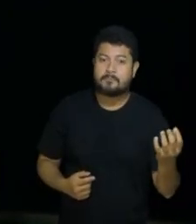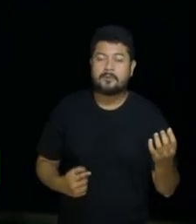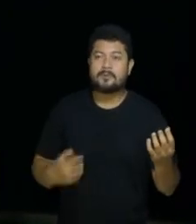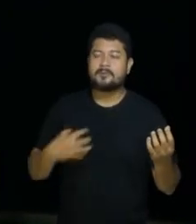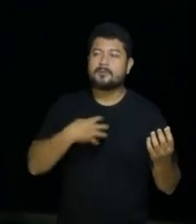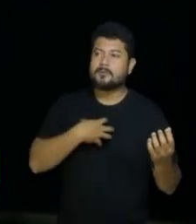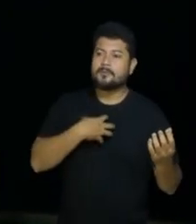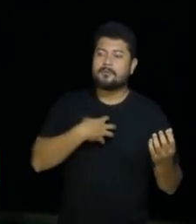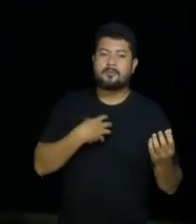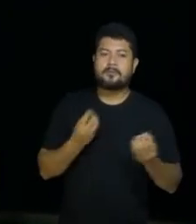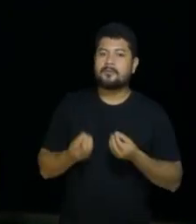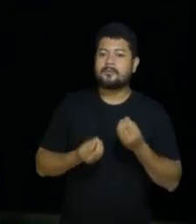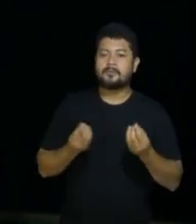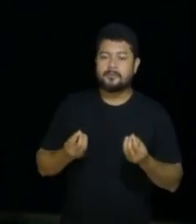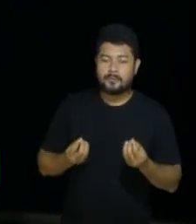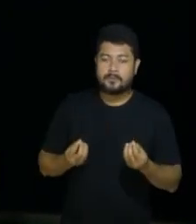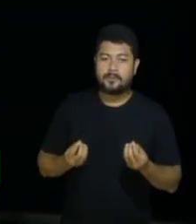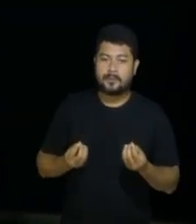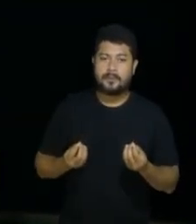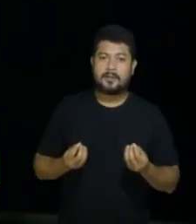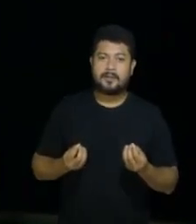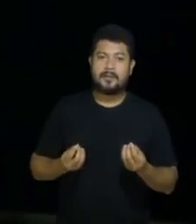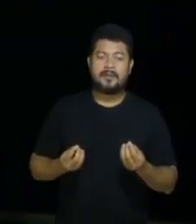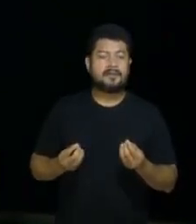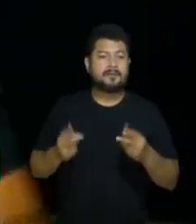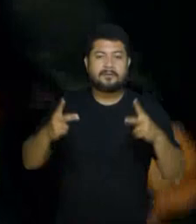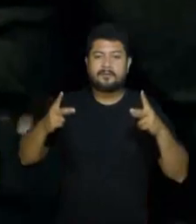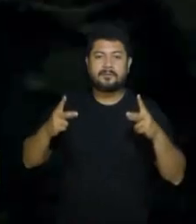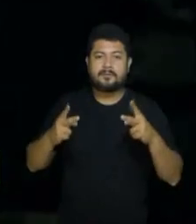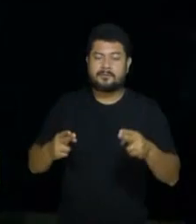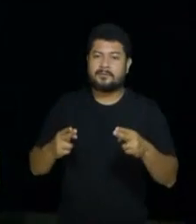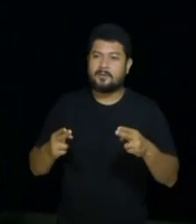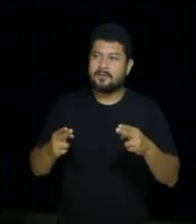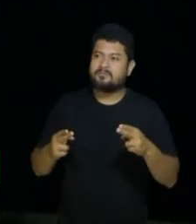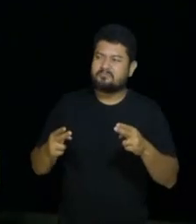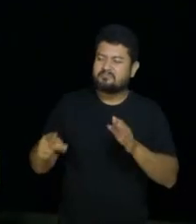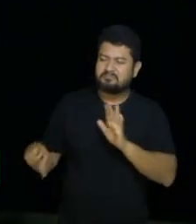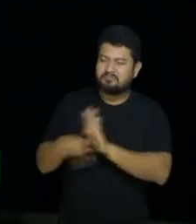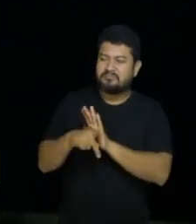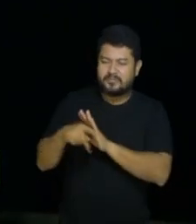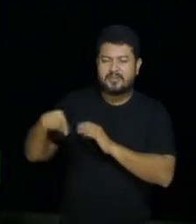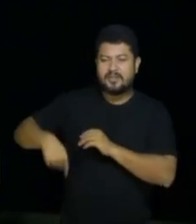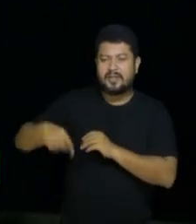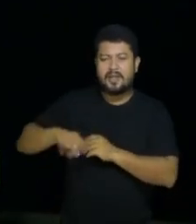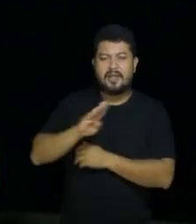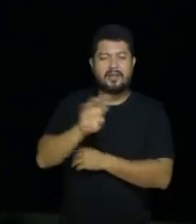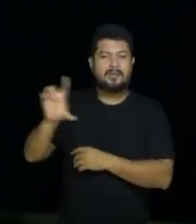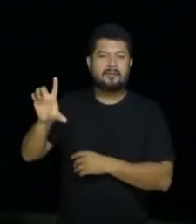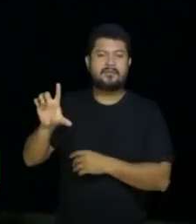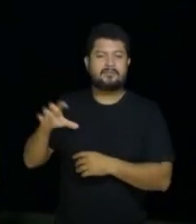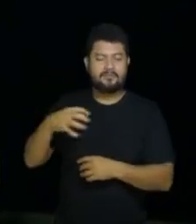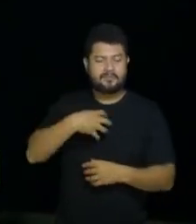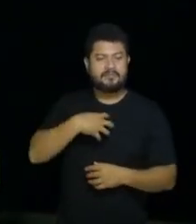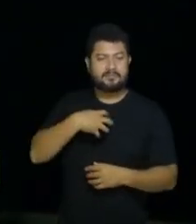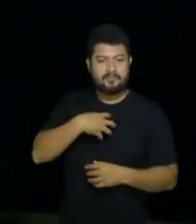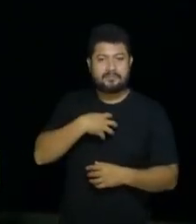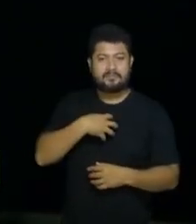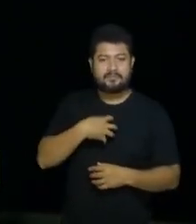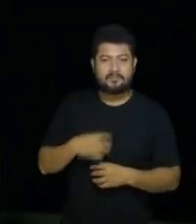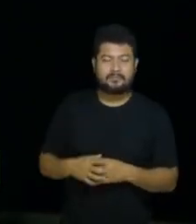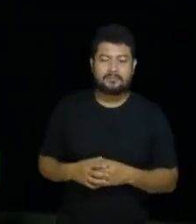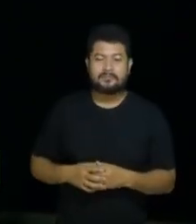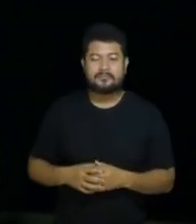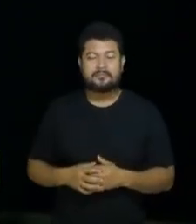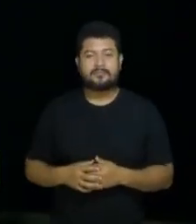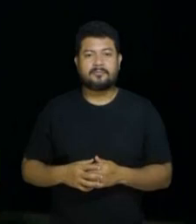sentindo um pouquinho mais como se fôssemos aqui também dessa terra e dessa cidade que nos acolheu com tanto amor, com